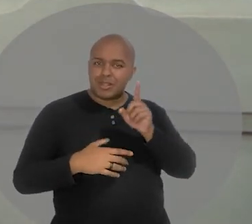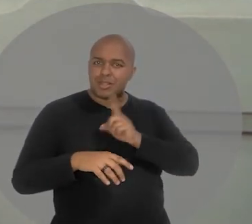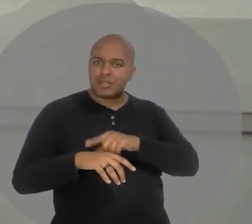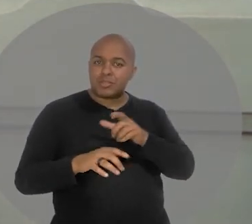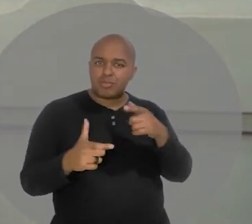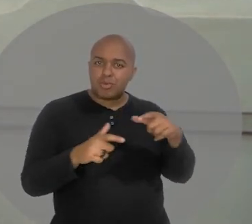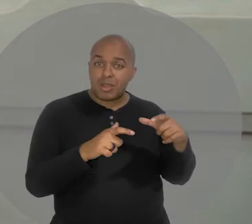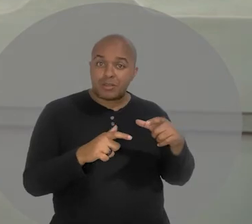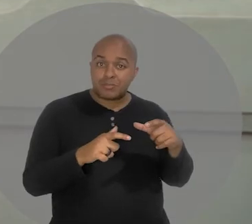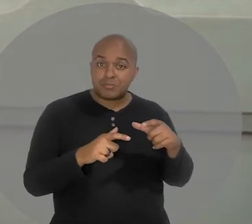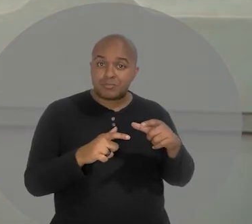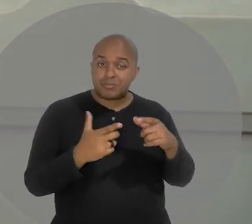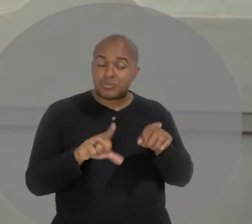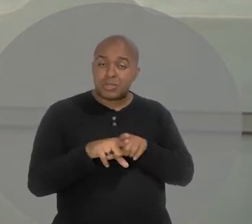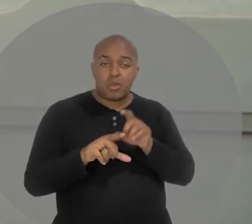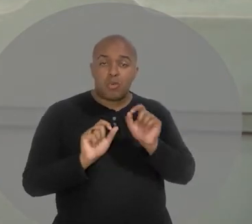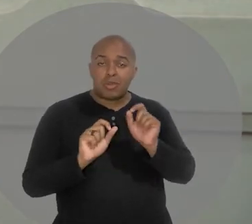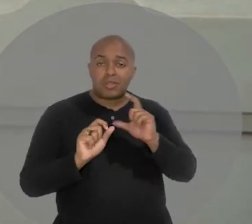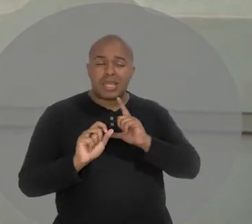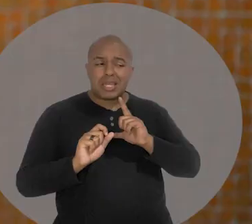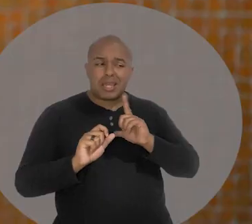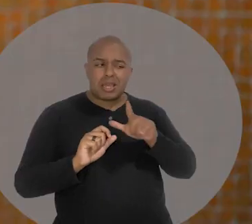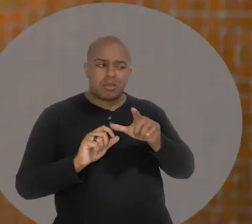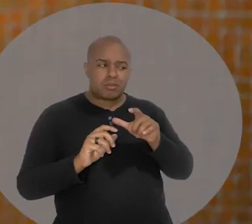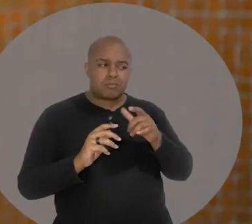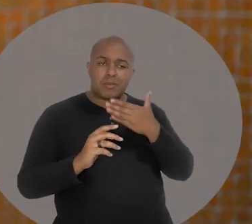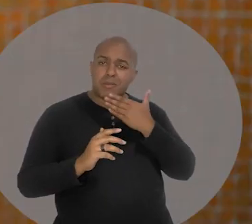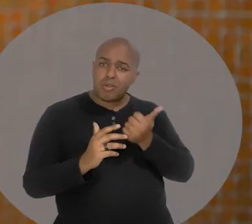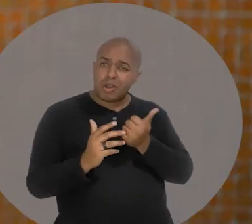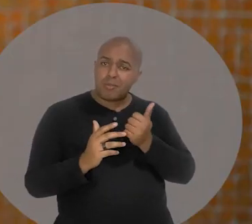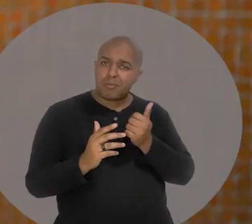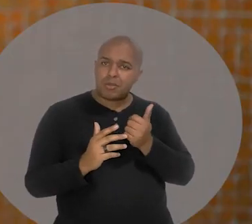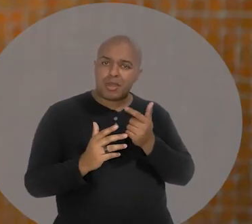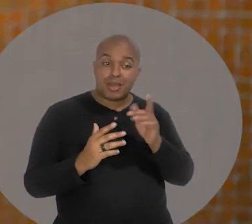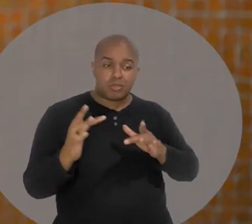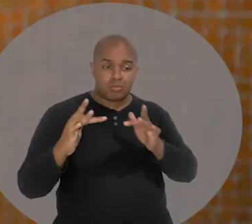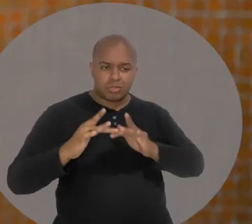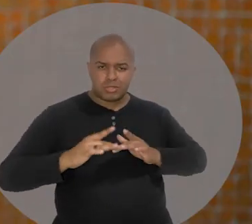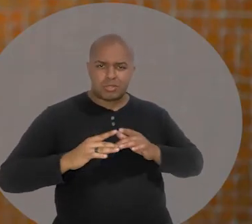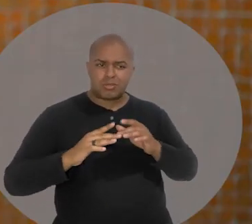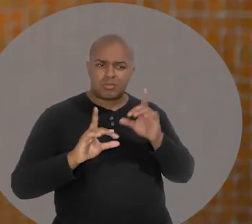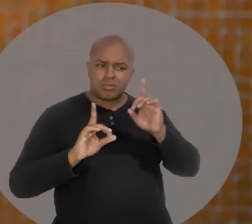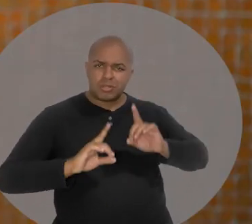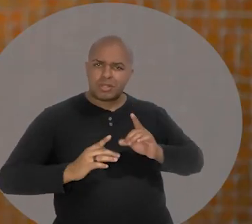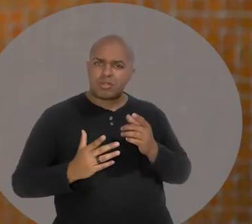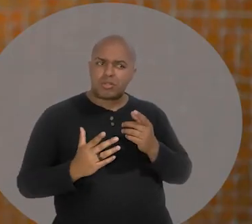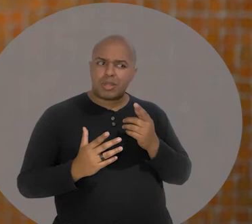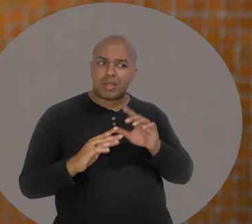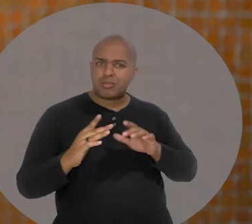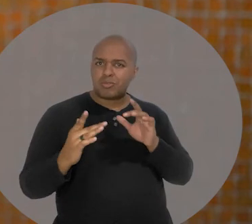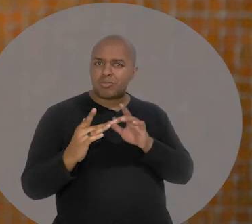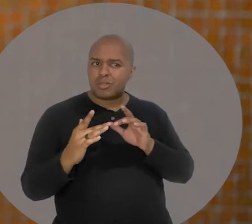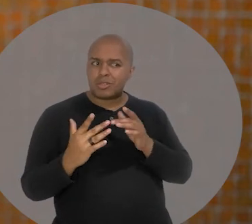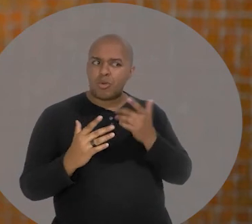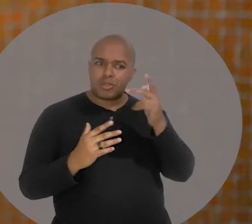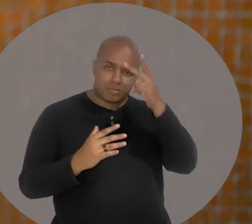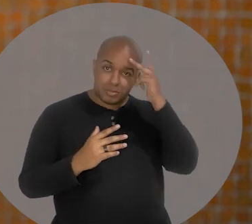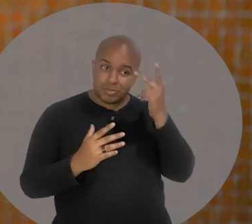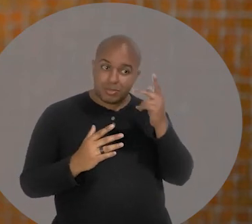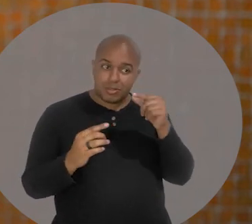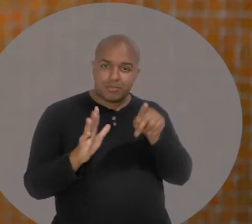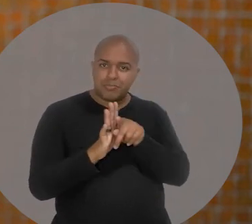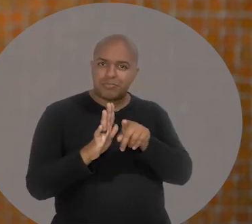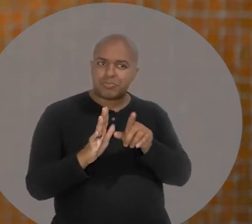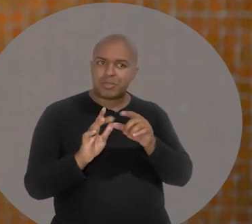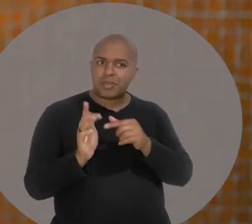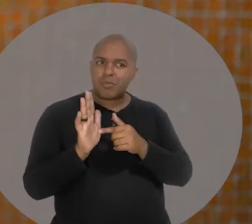espaços e o que teria para melhorar. Não contatam os deficientes, não contatam outras pessoas que